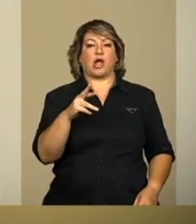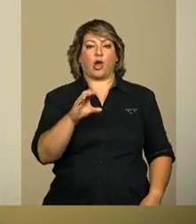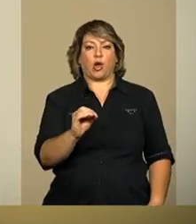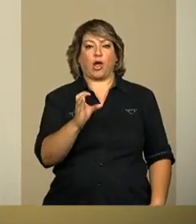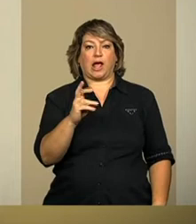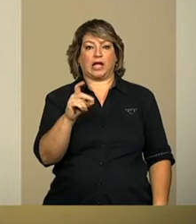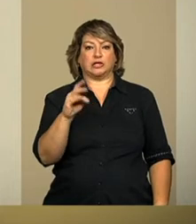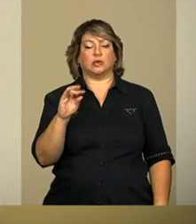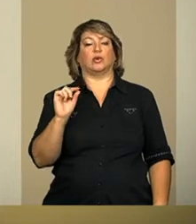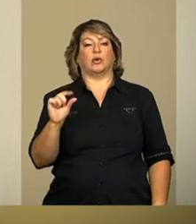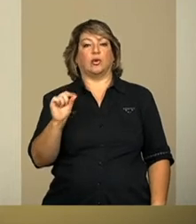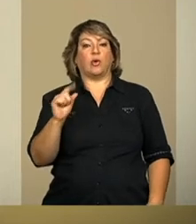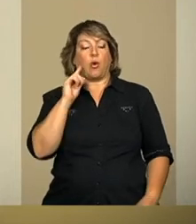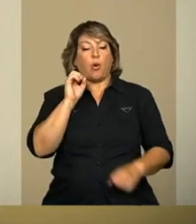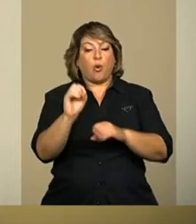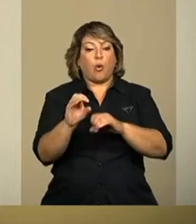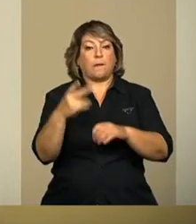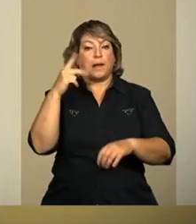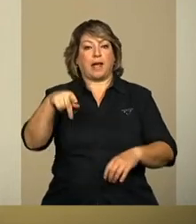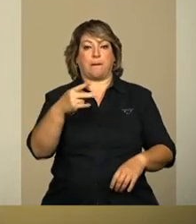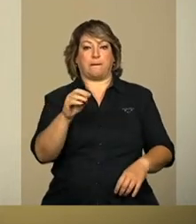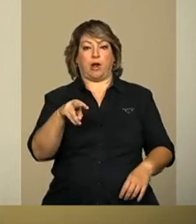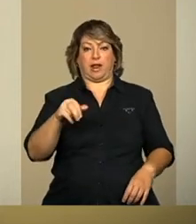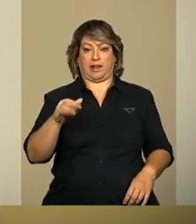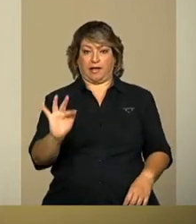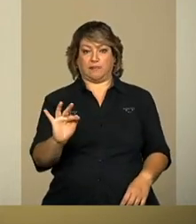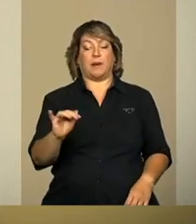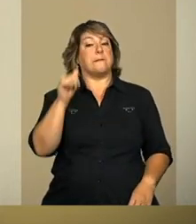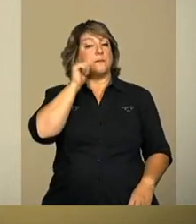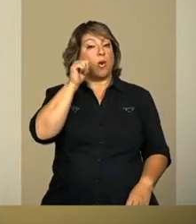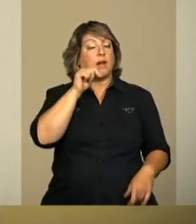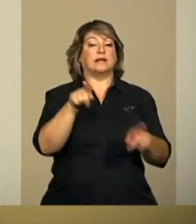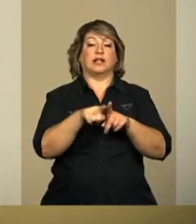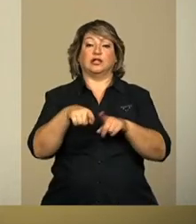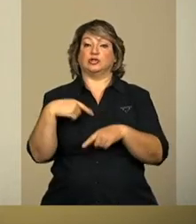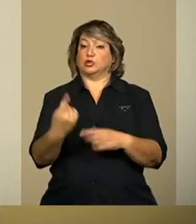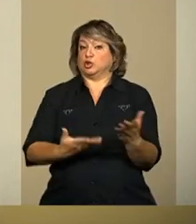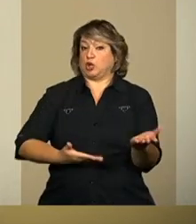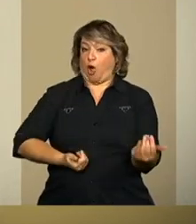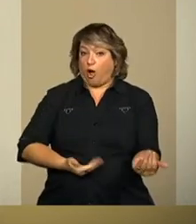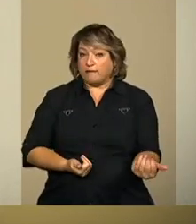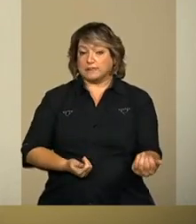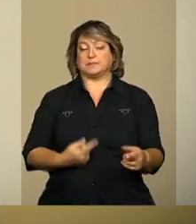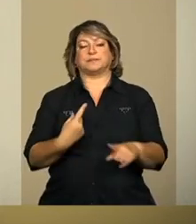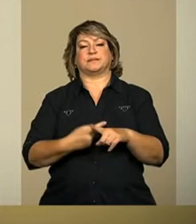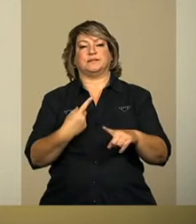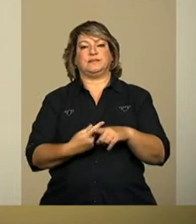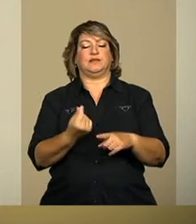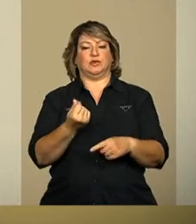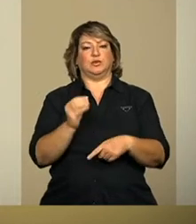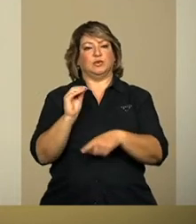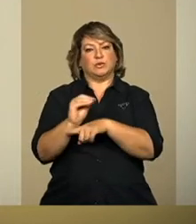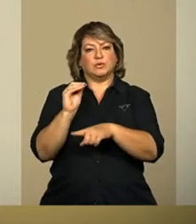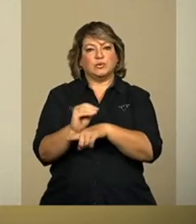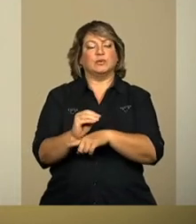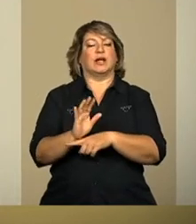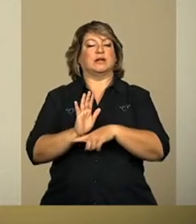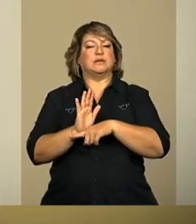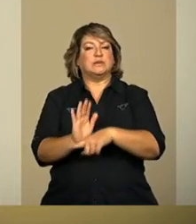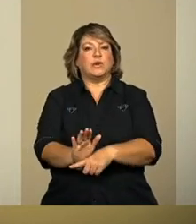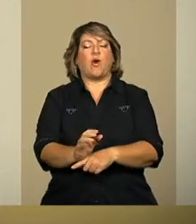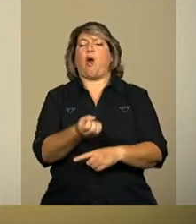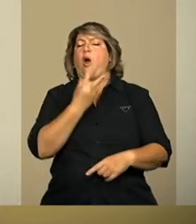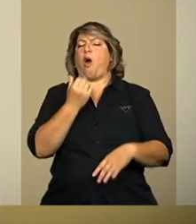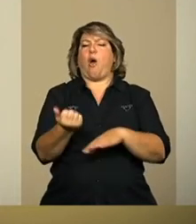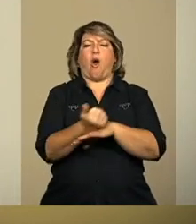produtivo orientado para o Pronaf para o Pronaf mulher e para o Pronaf jovem com acompanhamento financeiro e ótimas